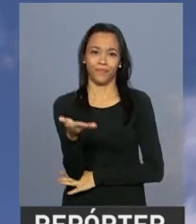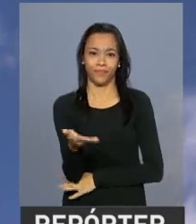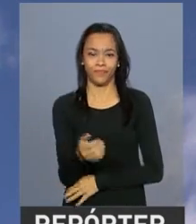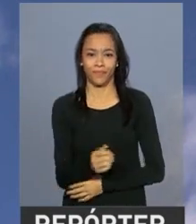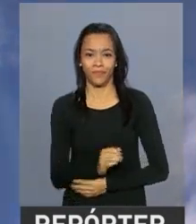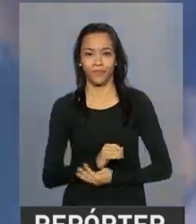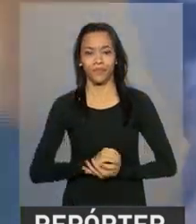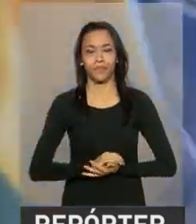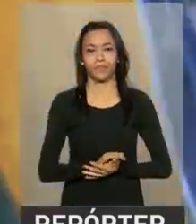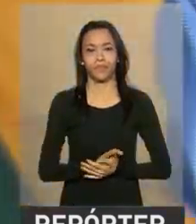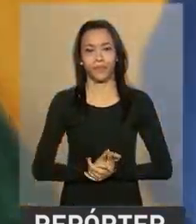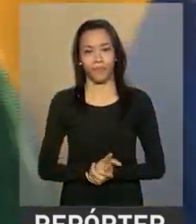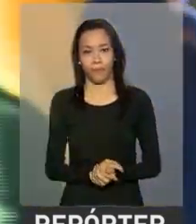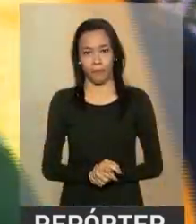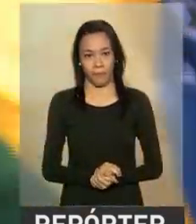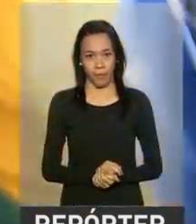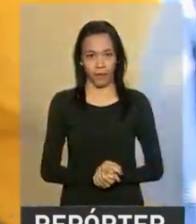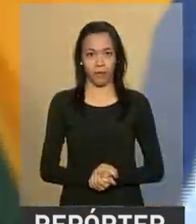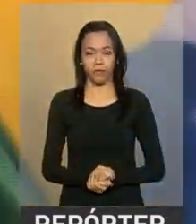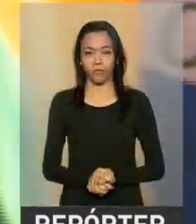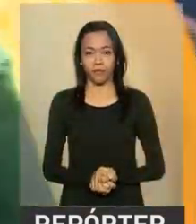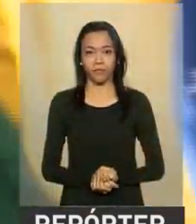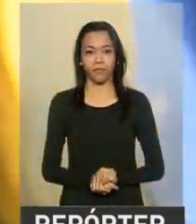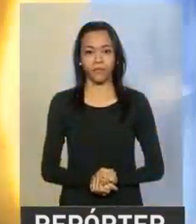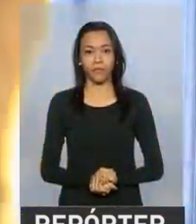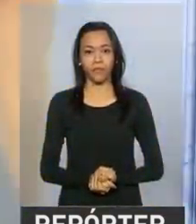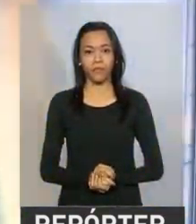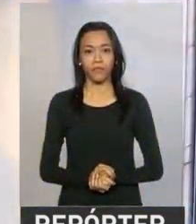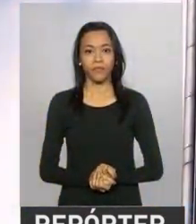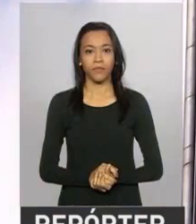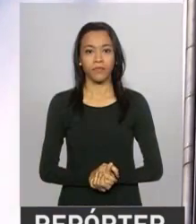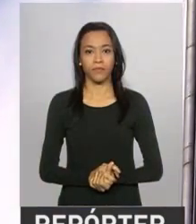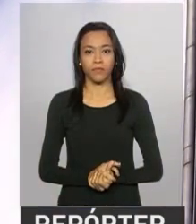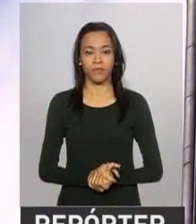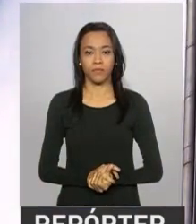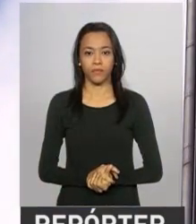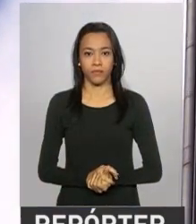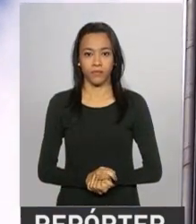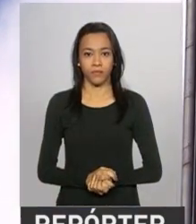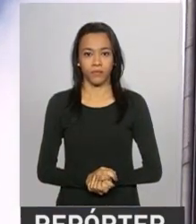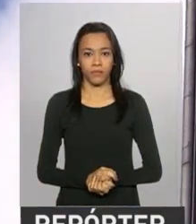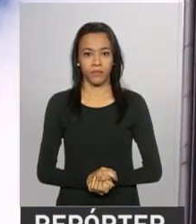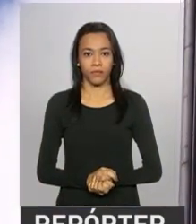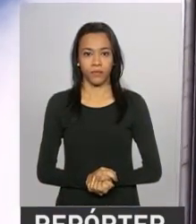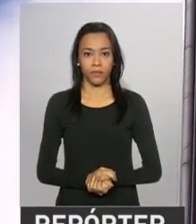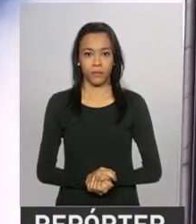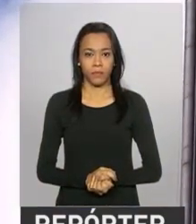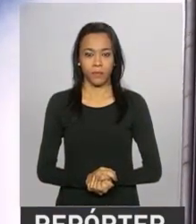Salve, lindo perdão da esperança, salve,